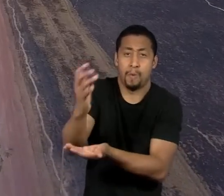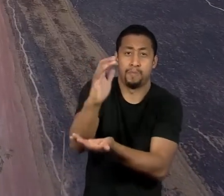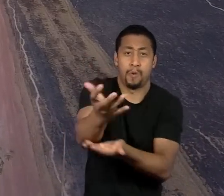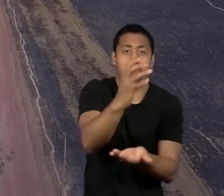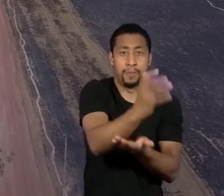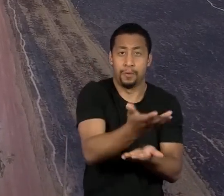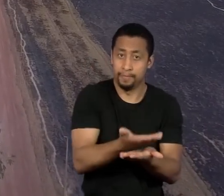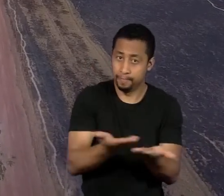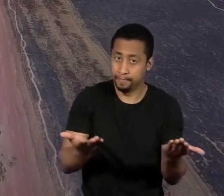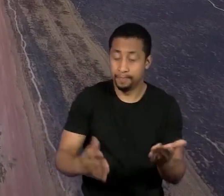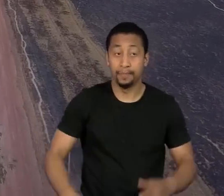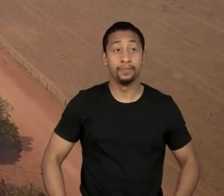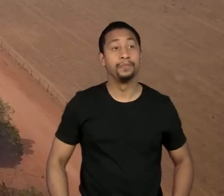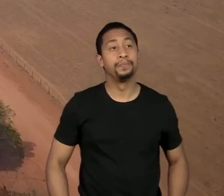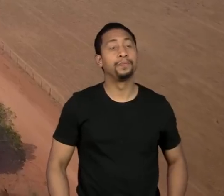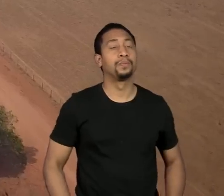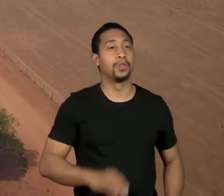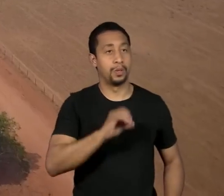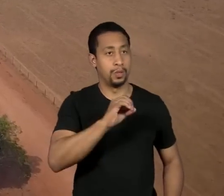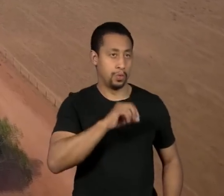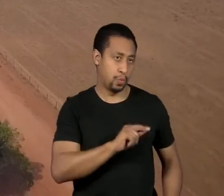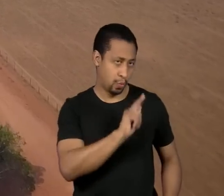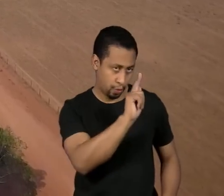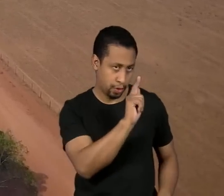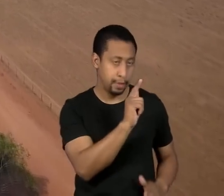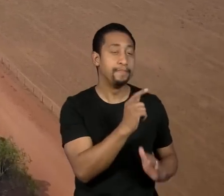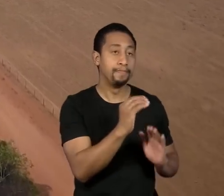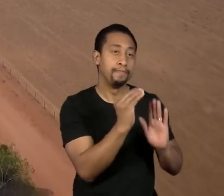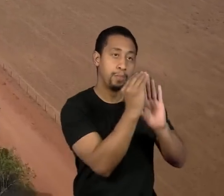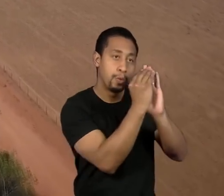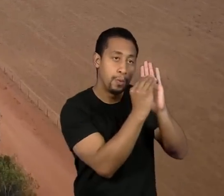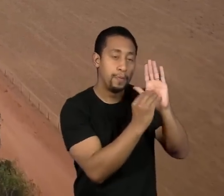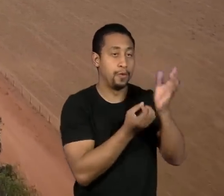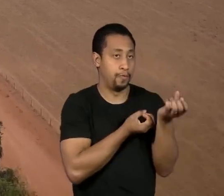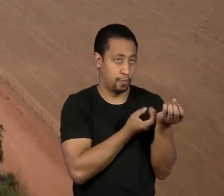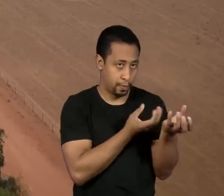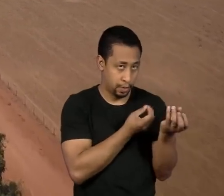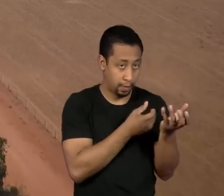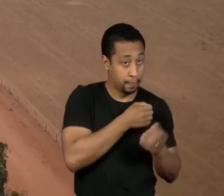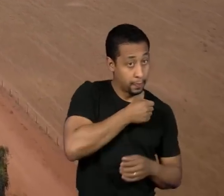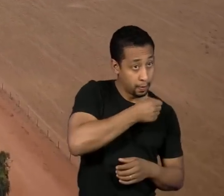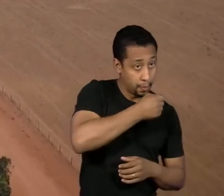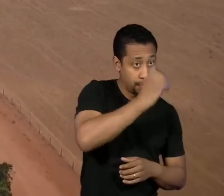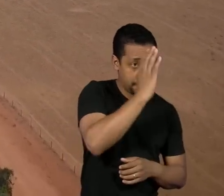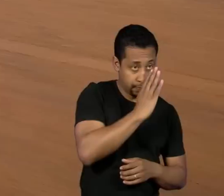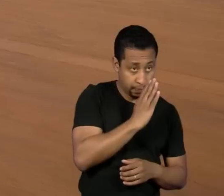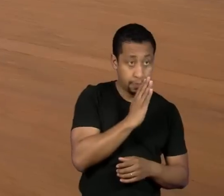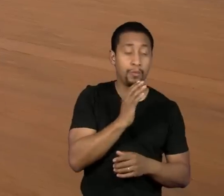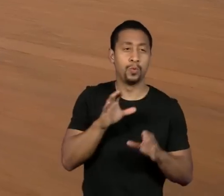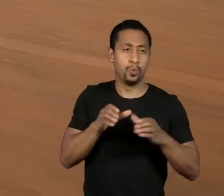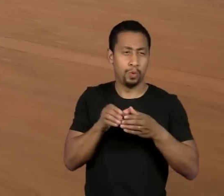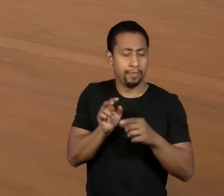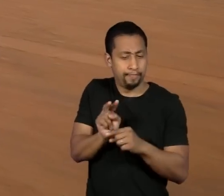Um relatório produzido pelas organizações não governamentais Repórter Brasil e Proteção Animal Mundial, intitulado